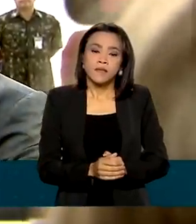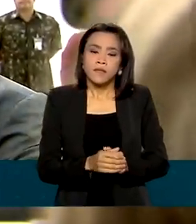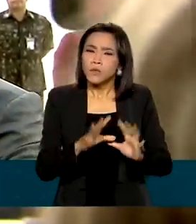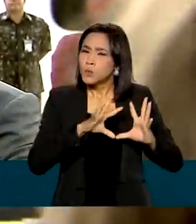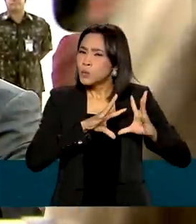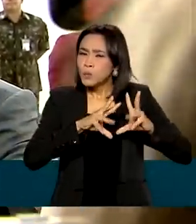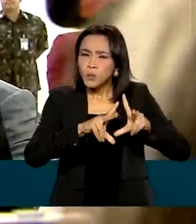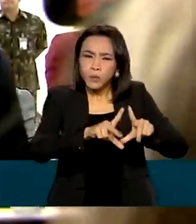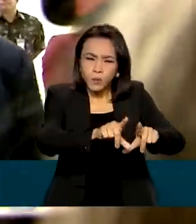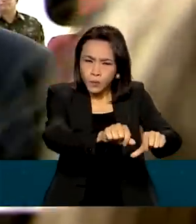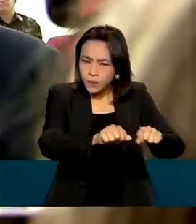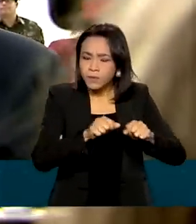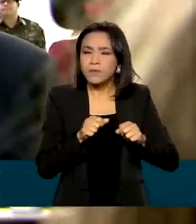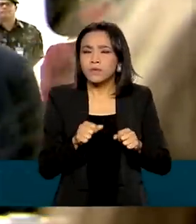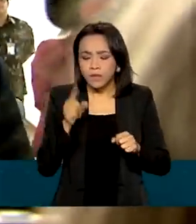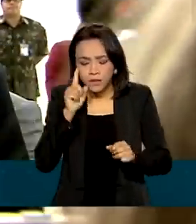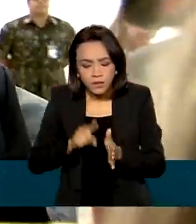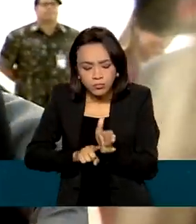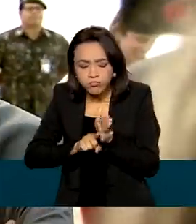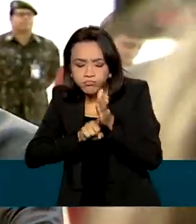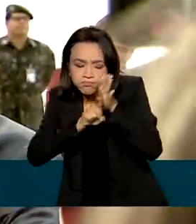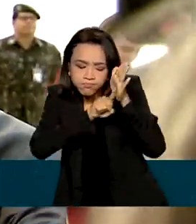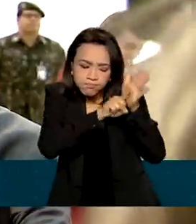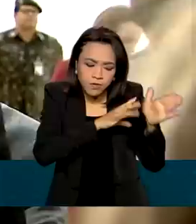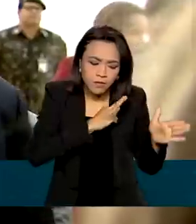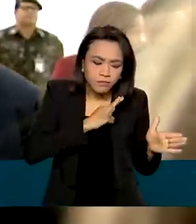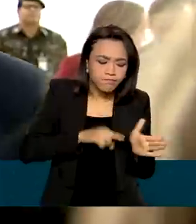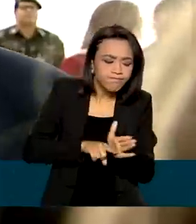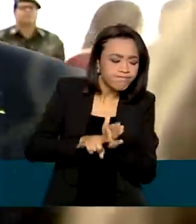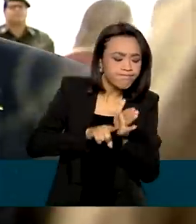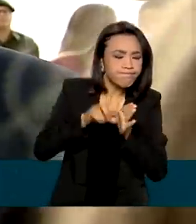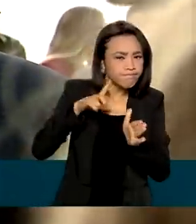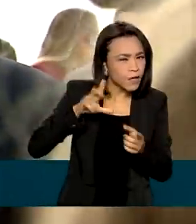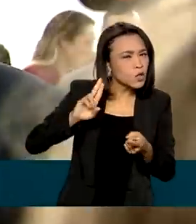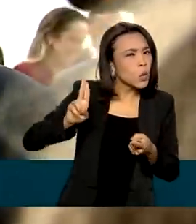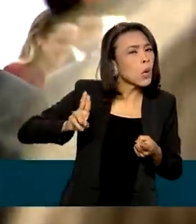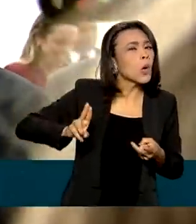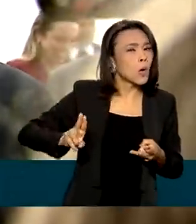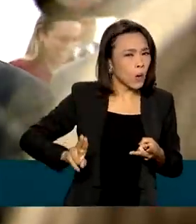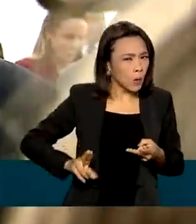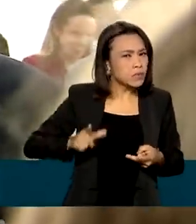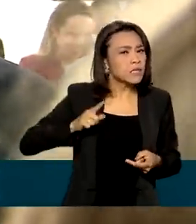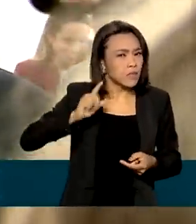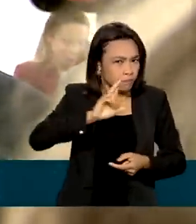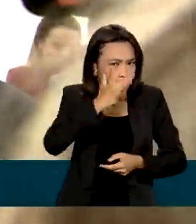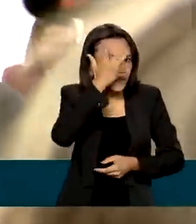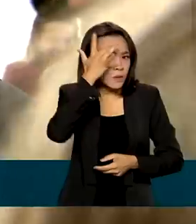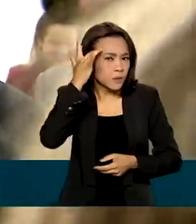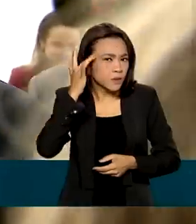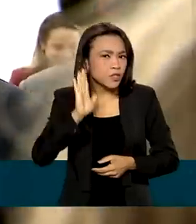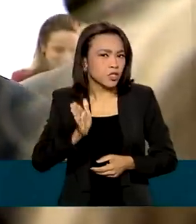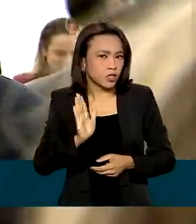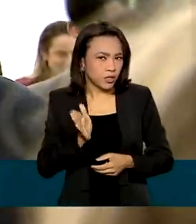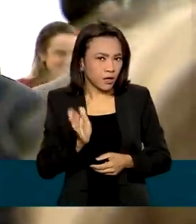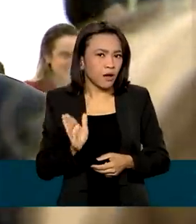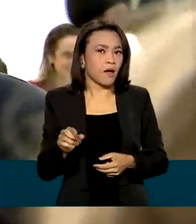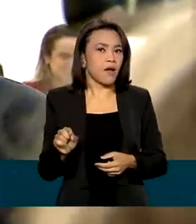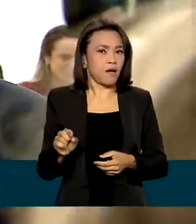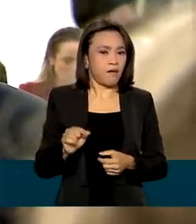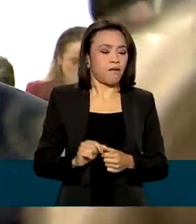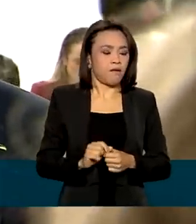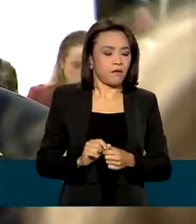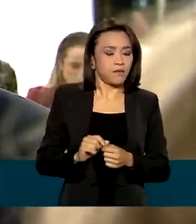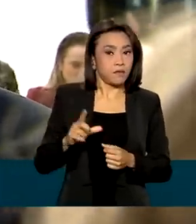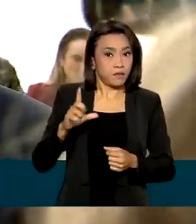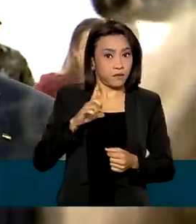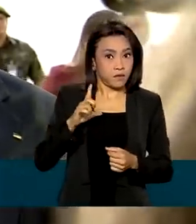está sendo investigado. Tem nomes, tem pessoas, já se levanta o comportamento